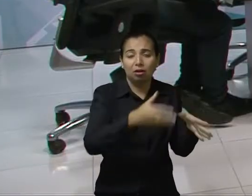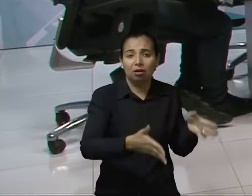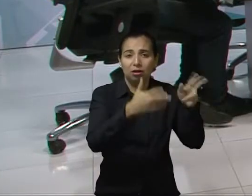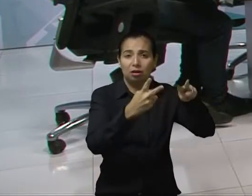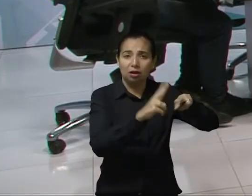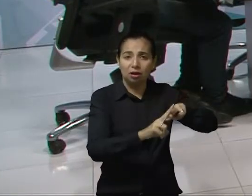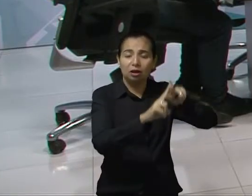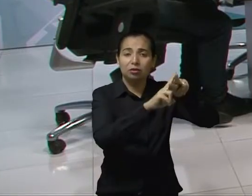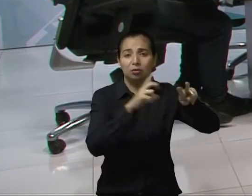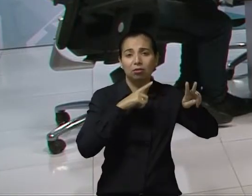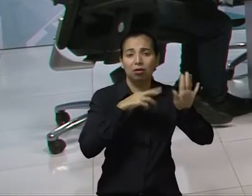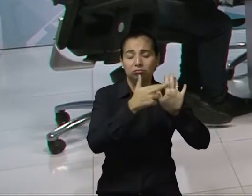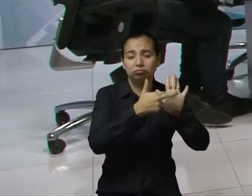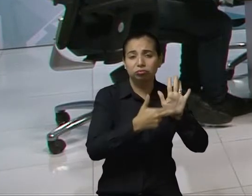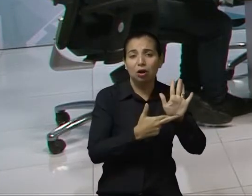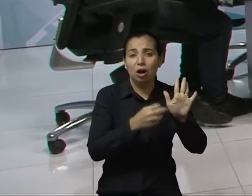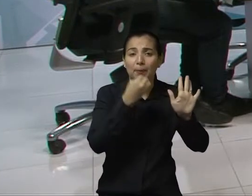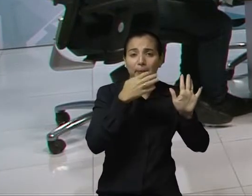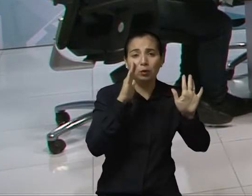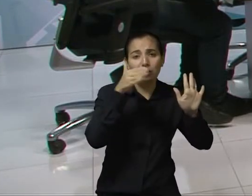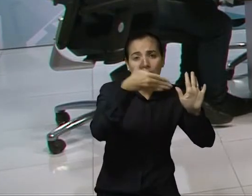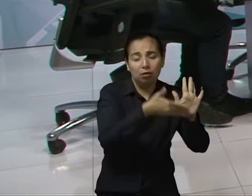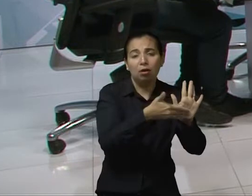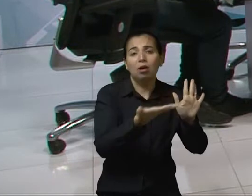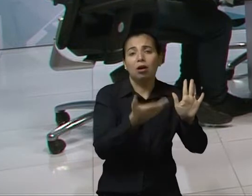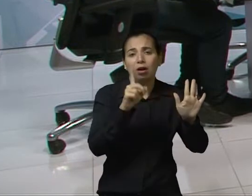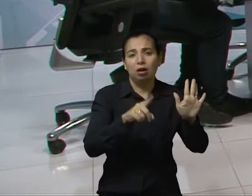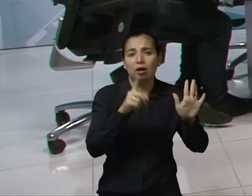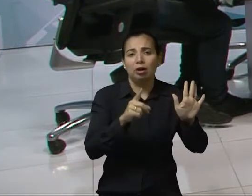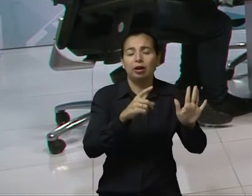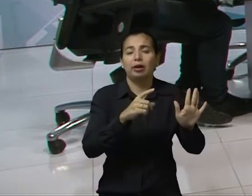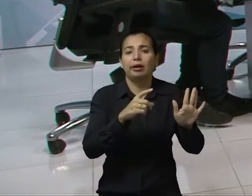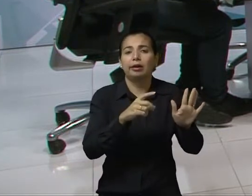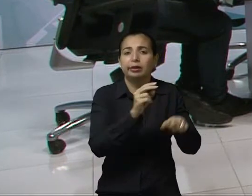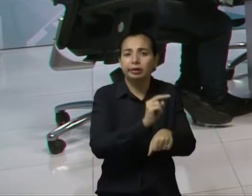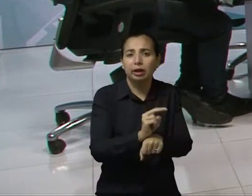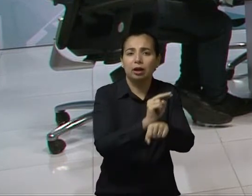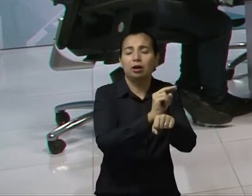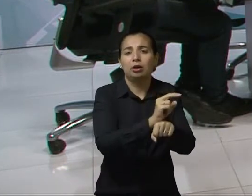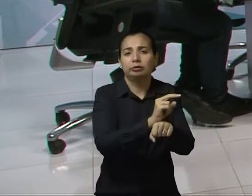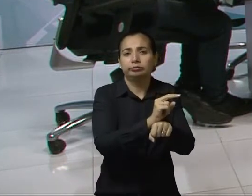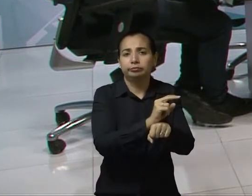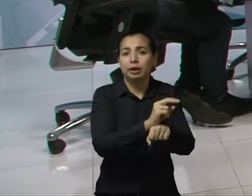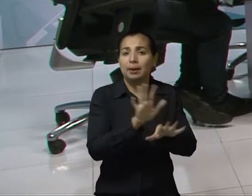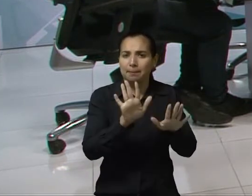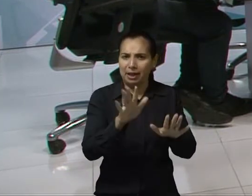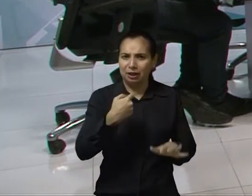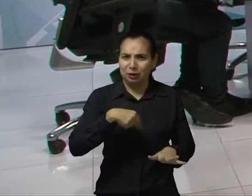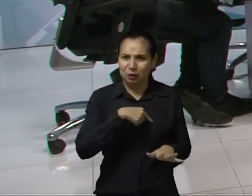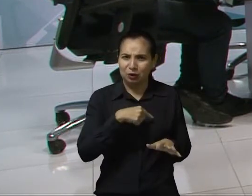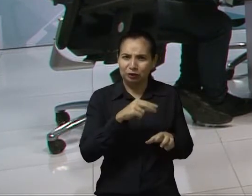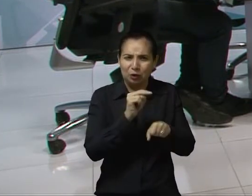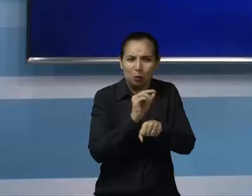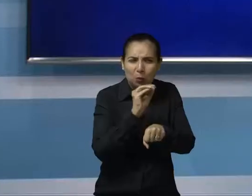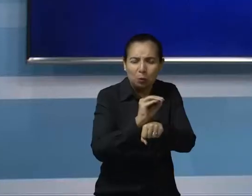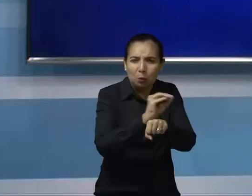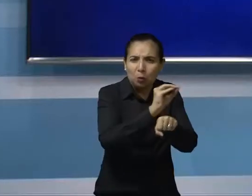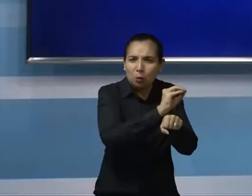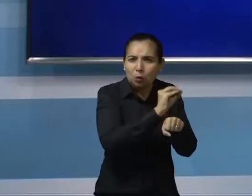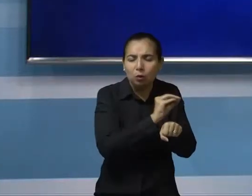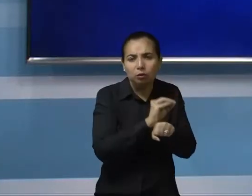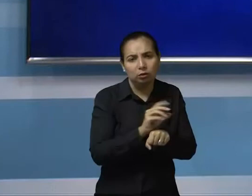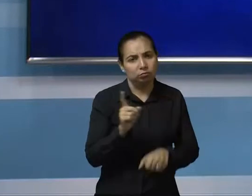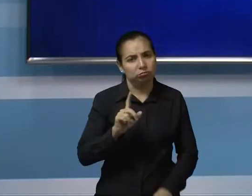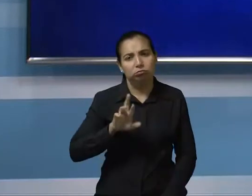dentro de uma regularidade de segurança. Quem cuidador não somos nós, a segurança penitenciária não. Não